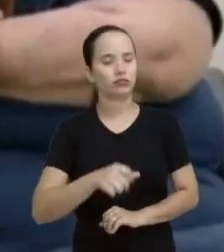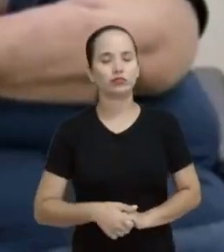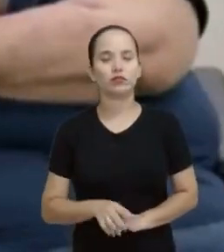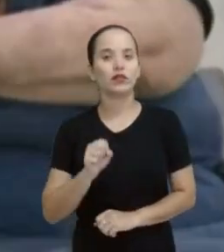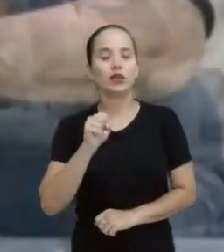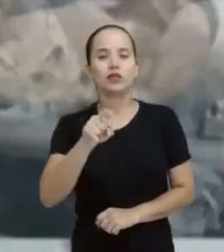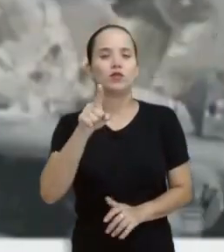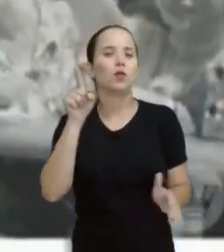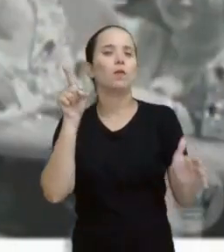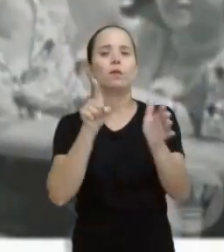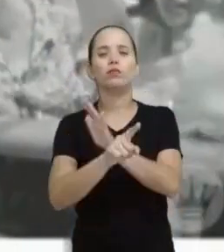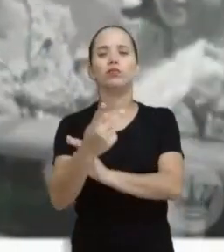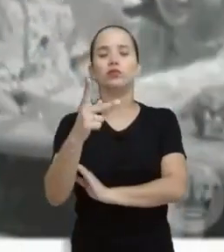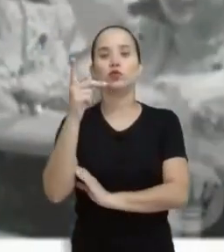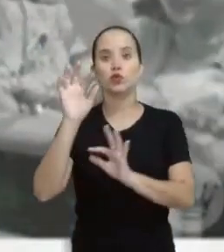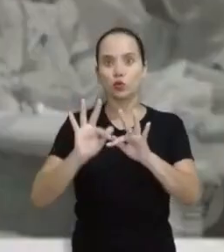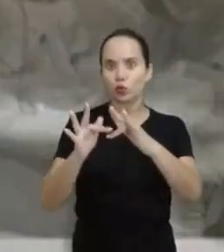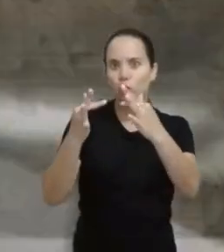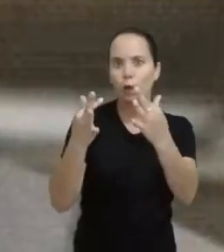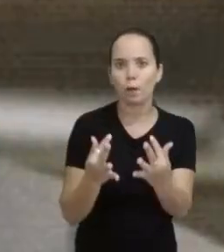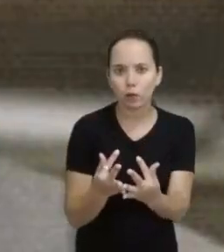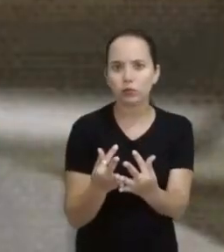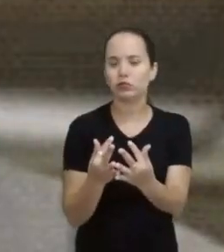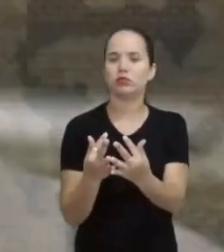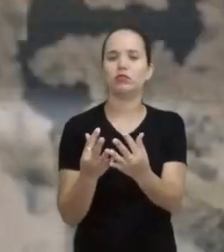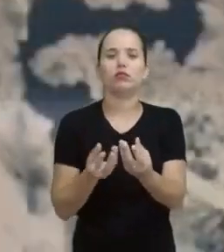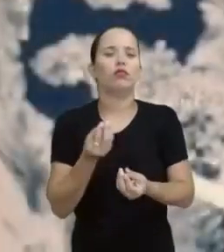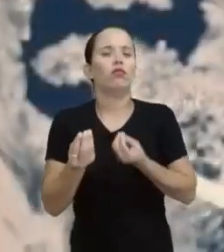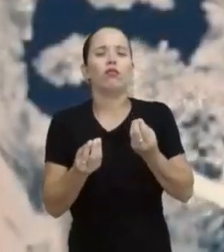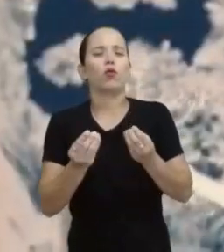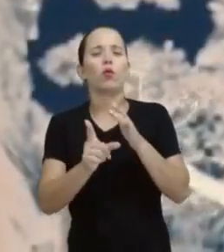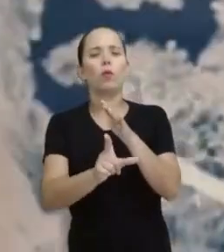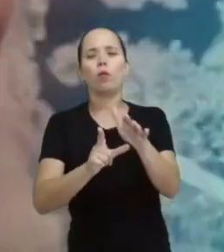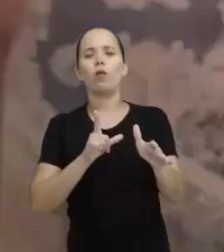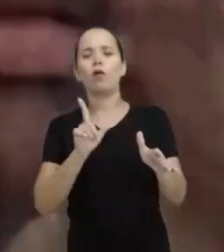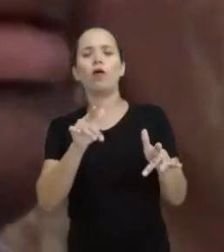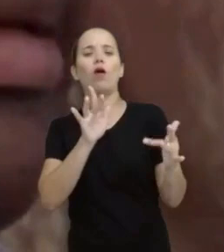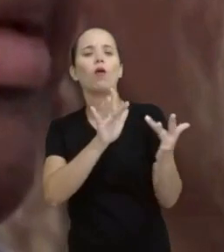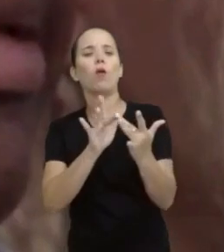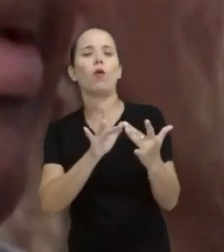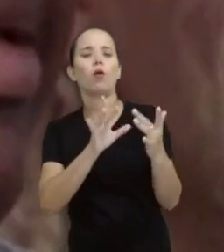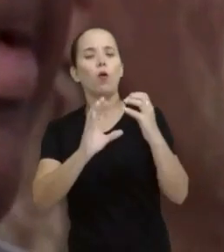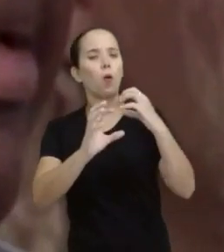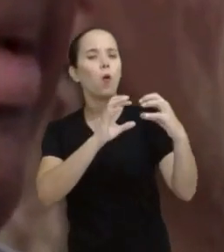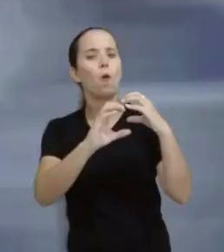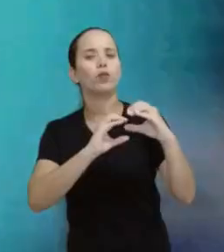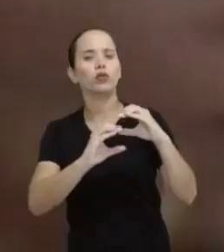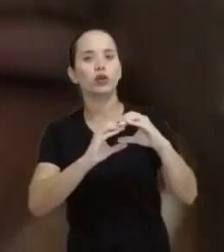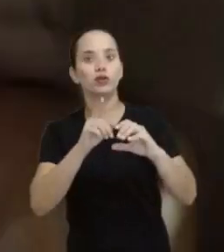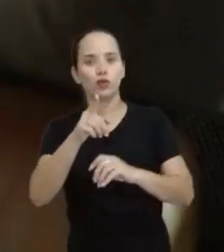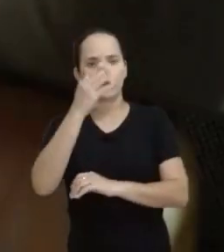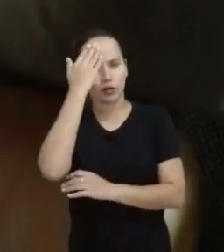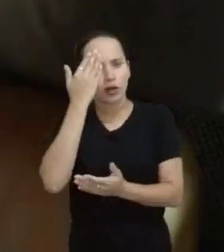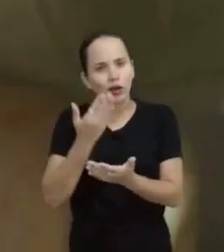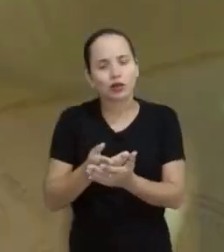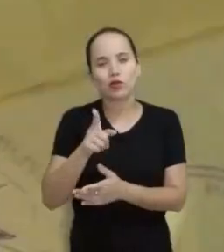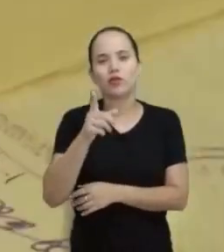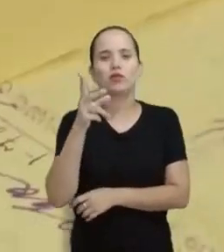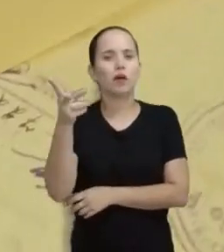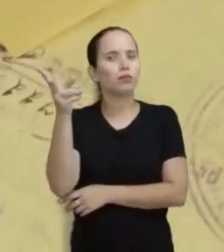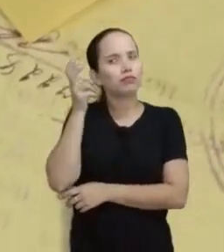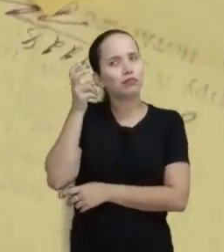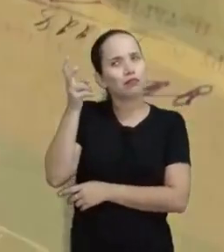perguntar aos seus avós, ao seu pai ou à sua mãe como eles se comunicavam, você corre o risco de escutar que era por